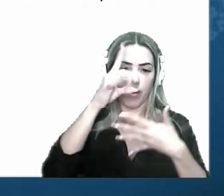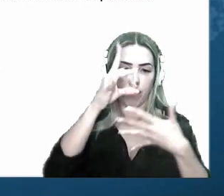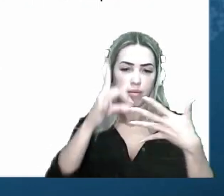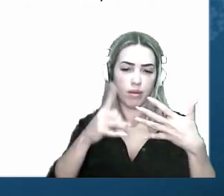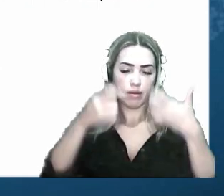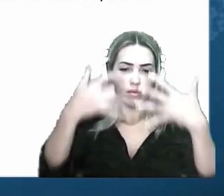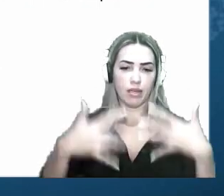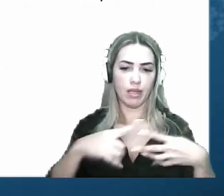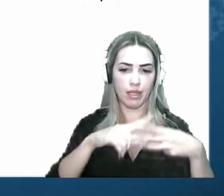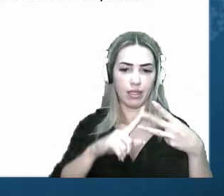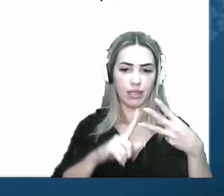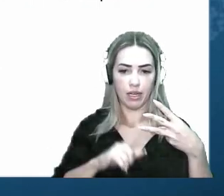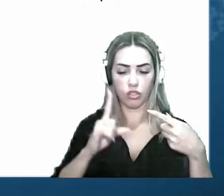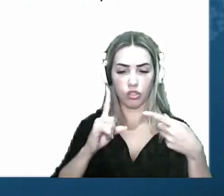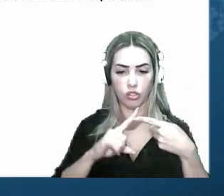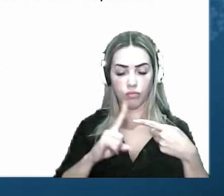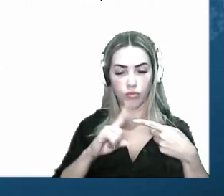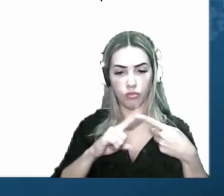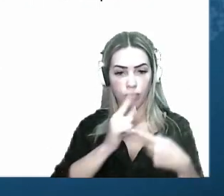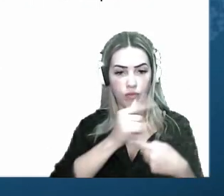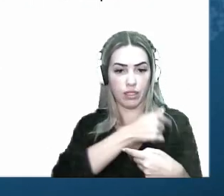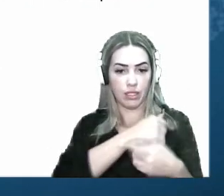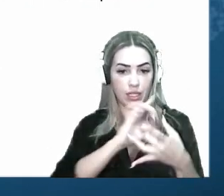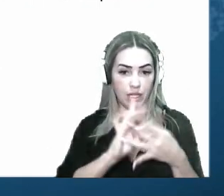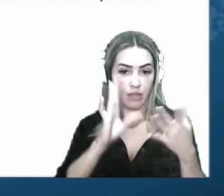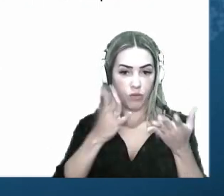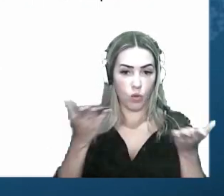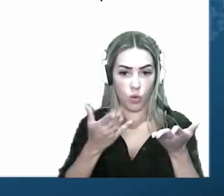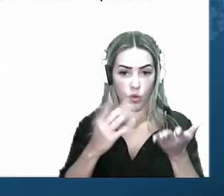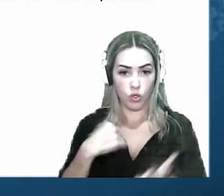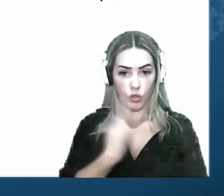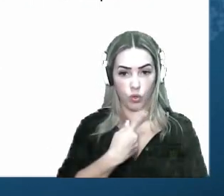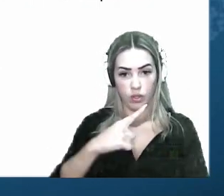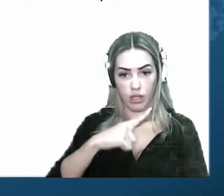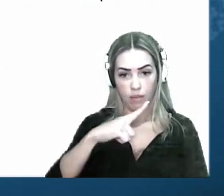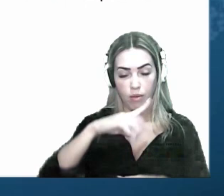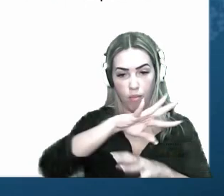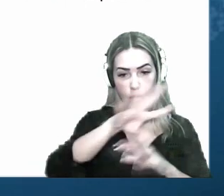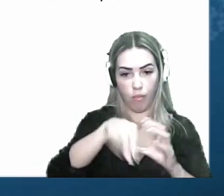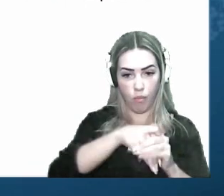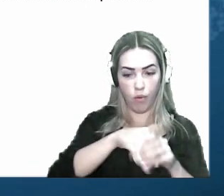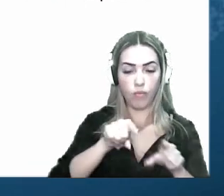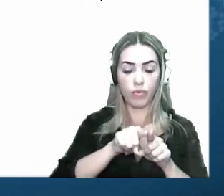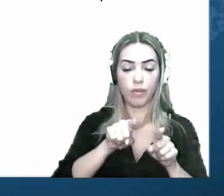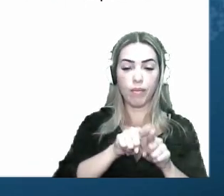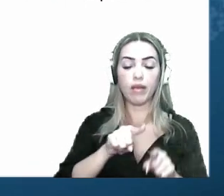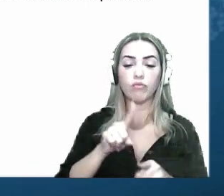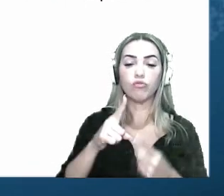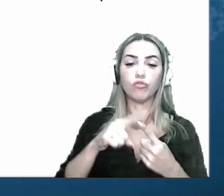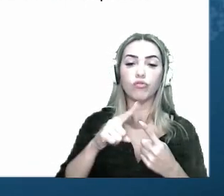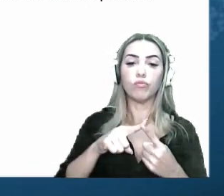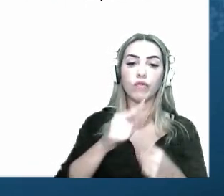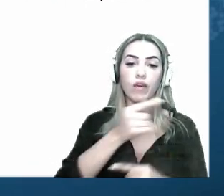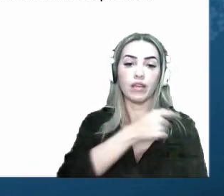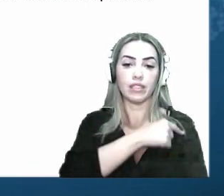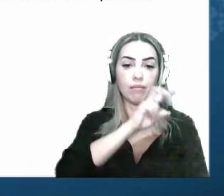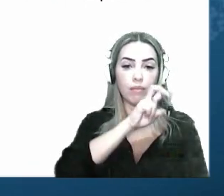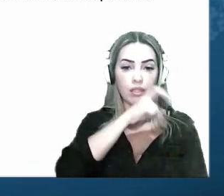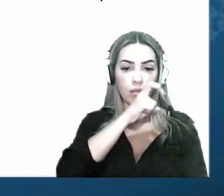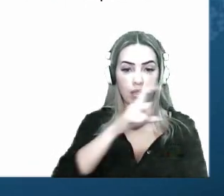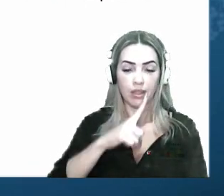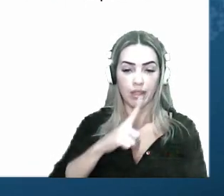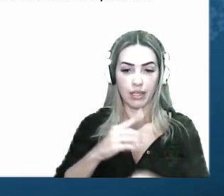mais disponíveis que nós temos, e aqui eu incluo também a plataforma, a vacina do Butantan, que está em fase de